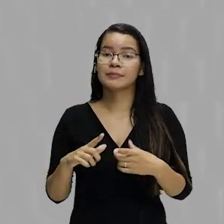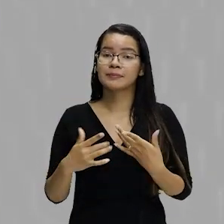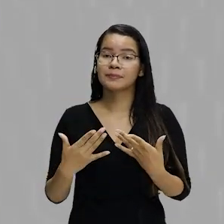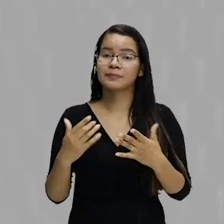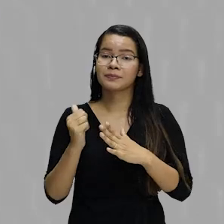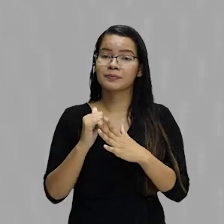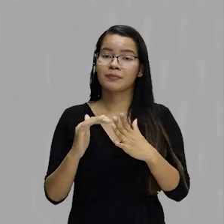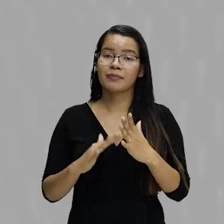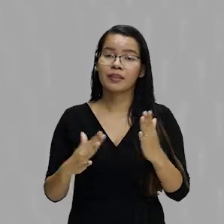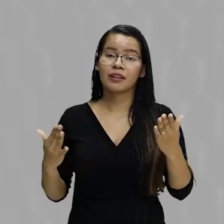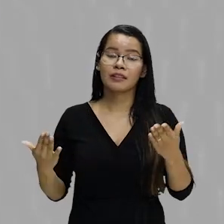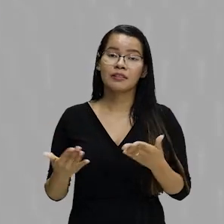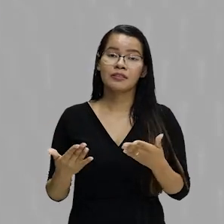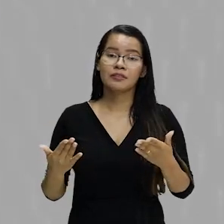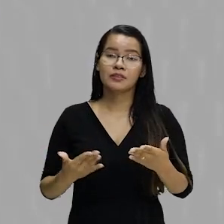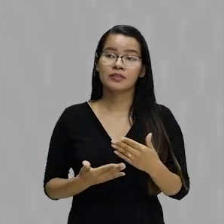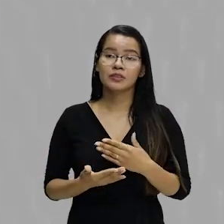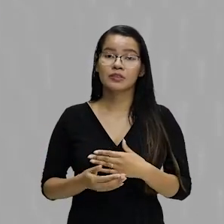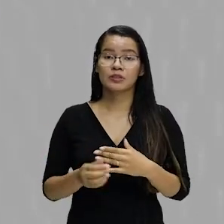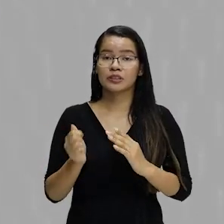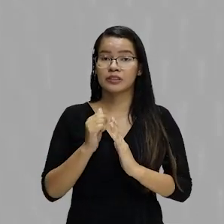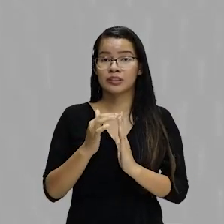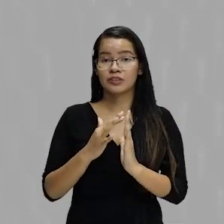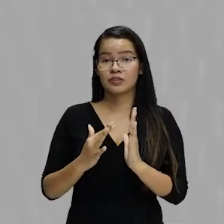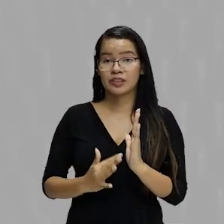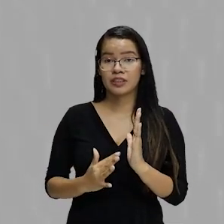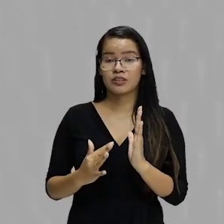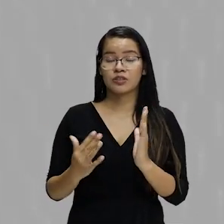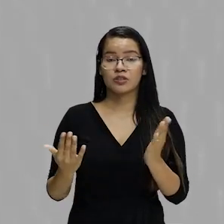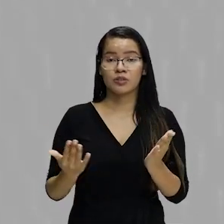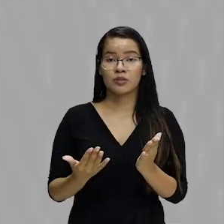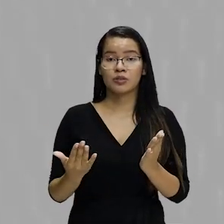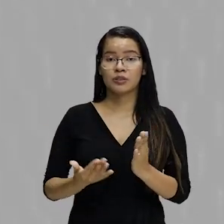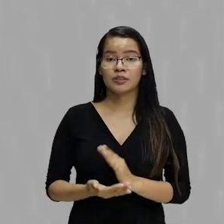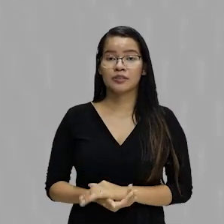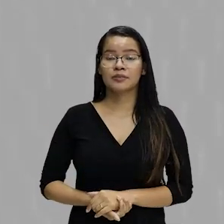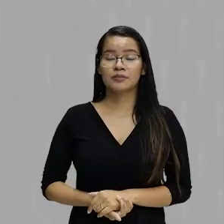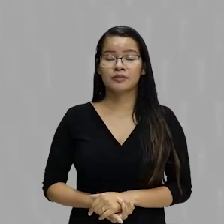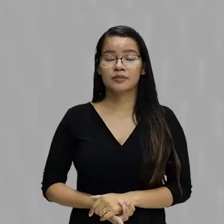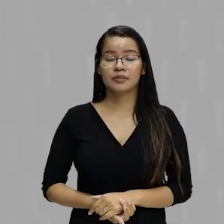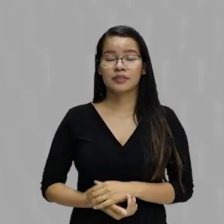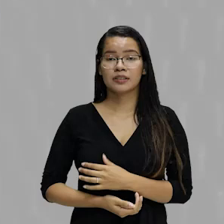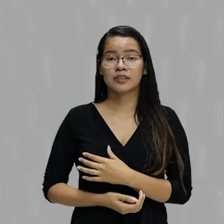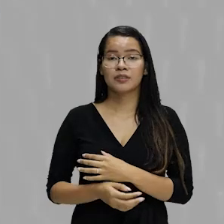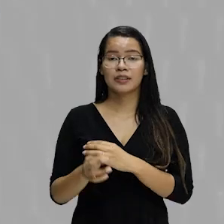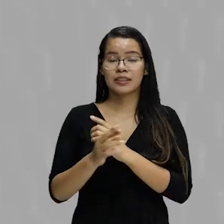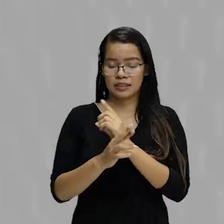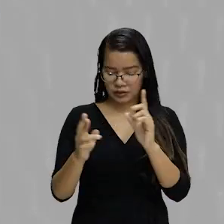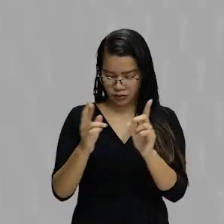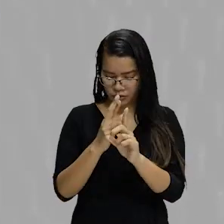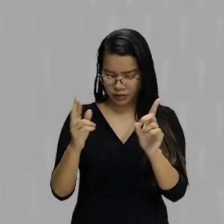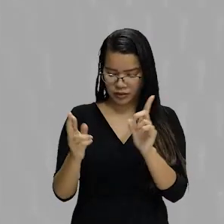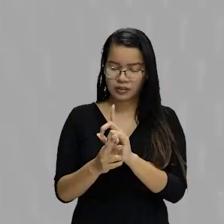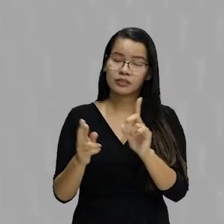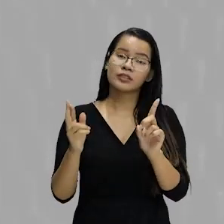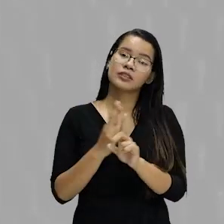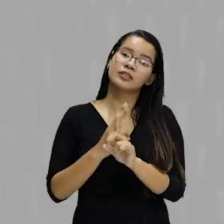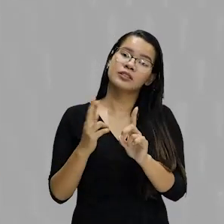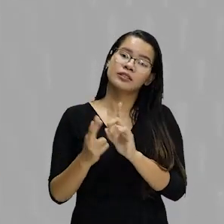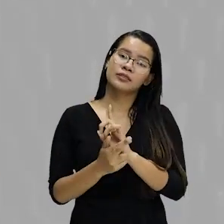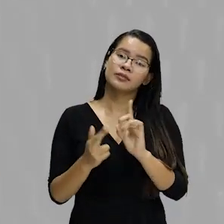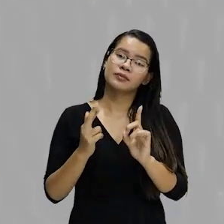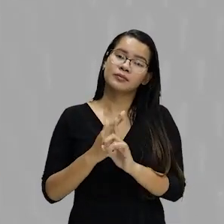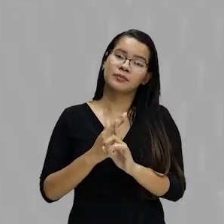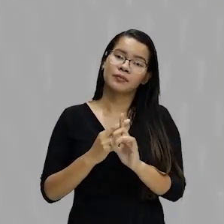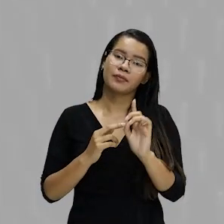exercício de hoje, os exercícios de hoje, né? Eles são relacionados a